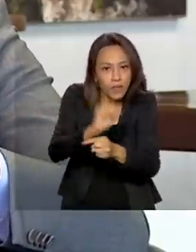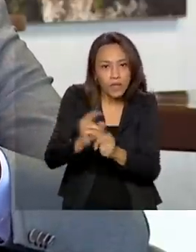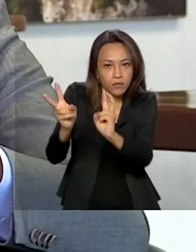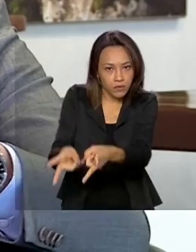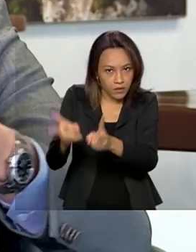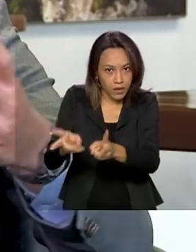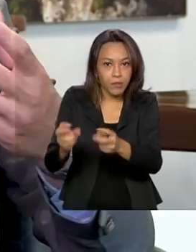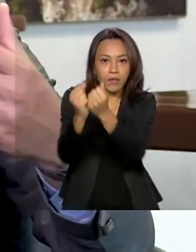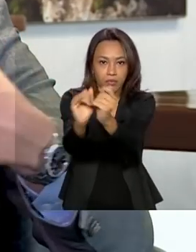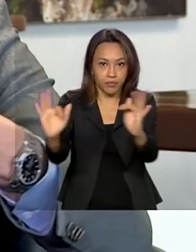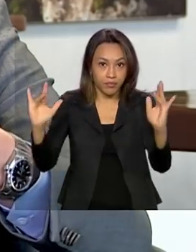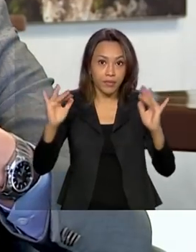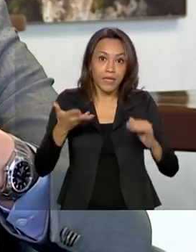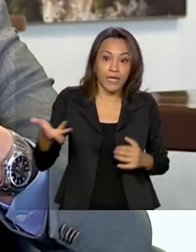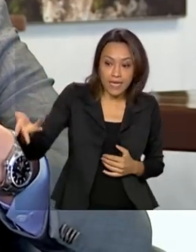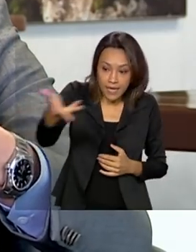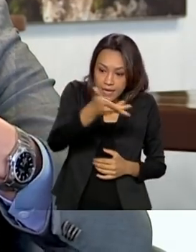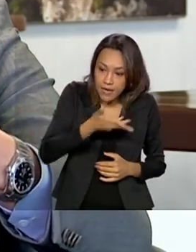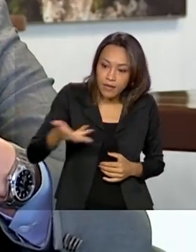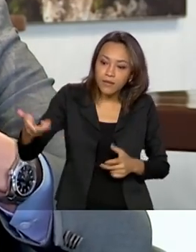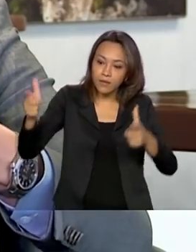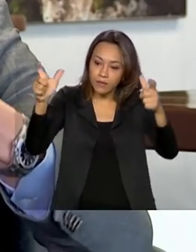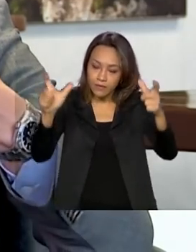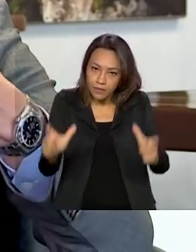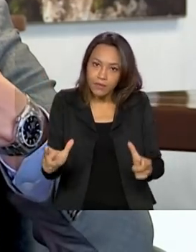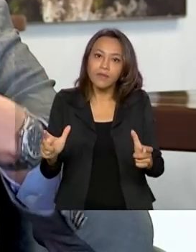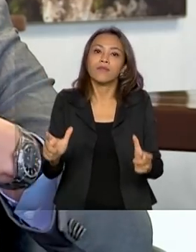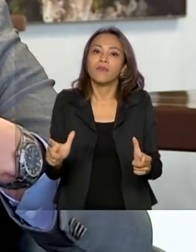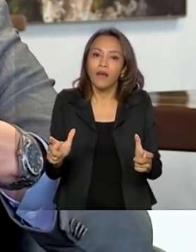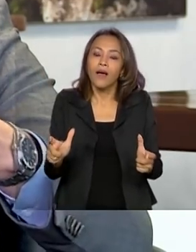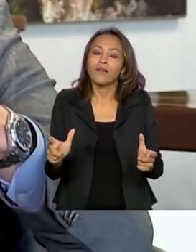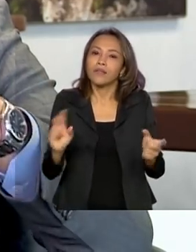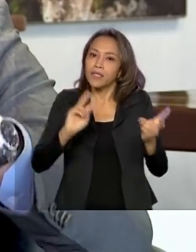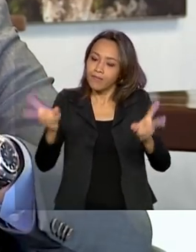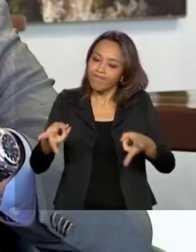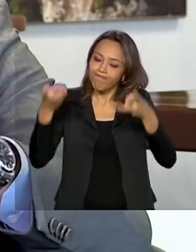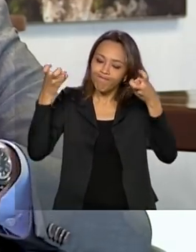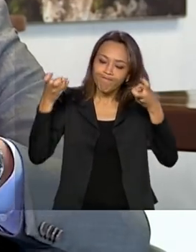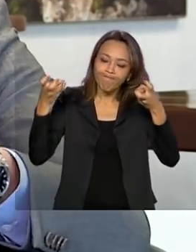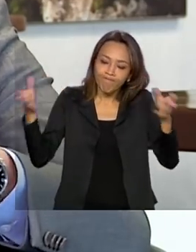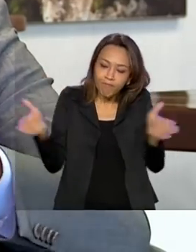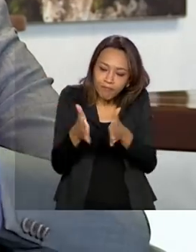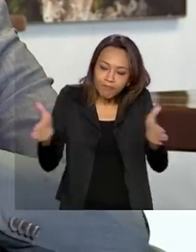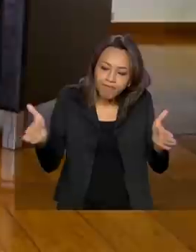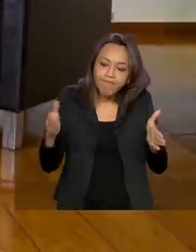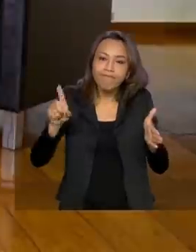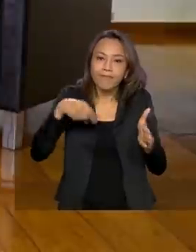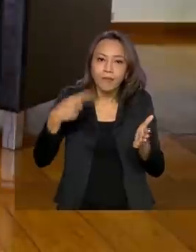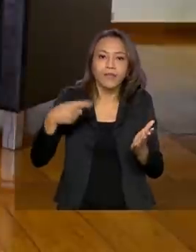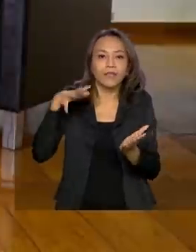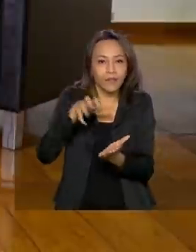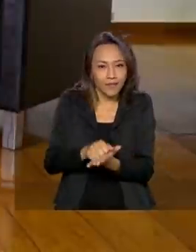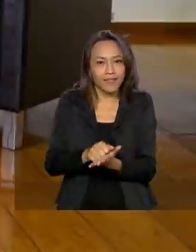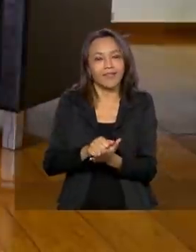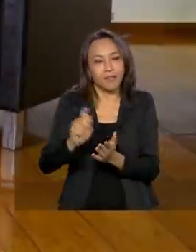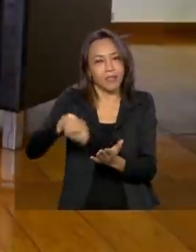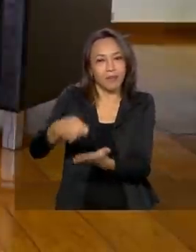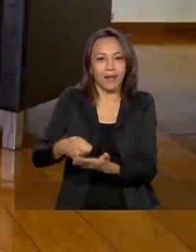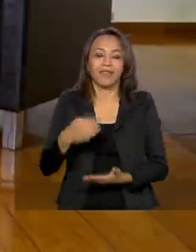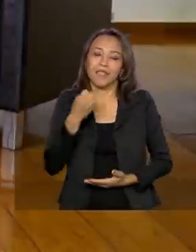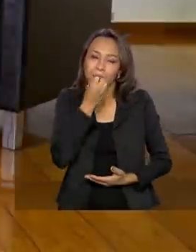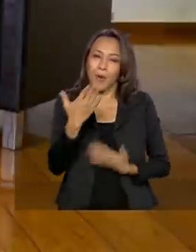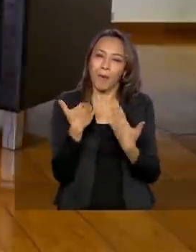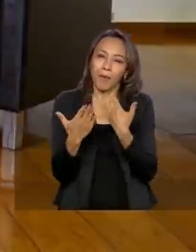permanente, esses ativos ambientais serem reconhecidos, mensurados e remunerados. Ministro, a conversa está boa, a gente vai para um